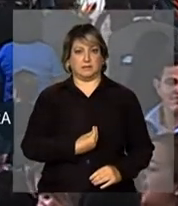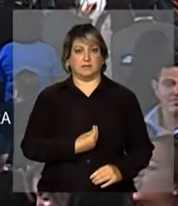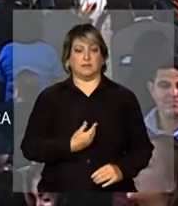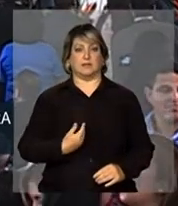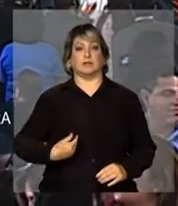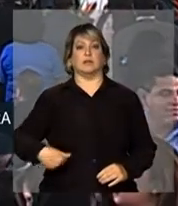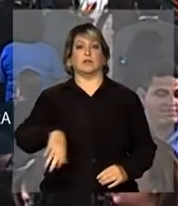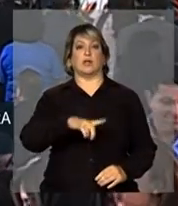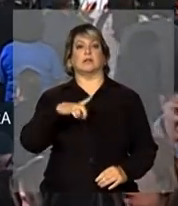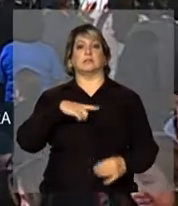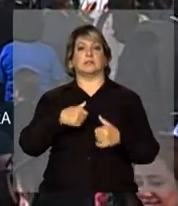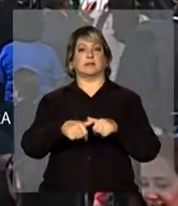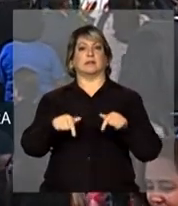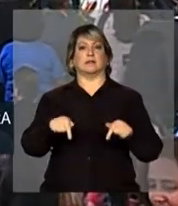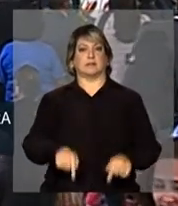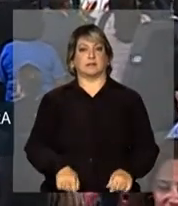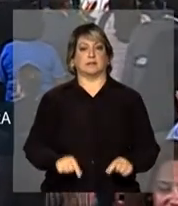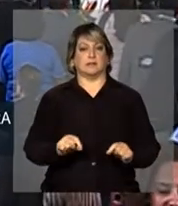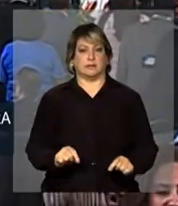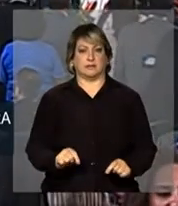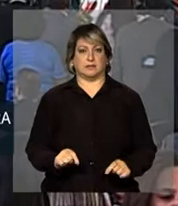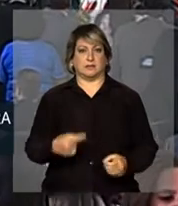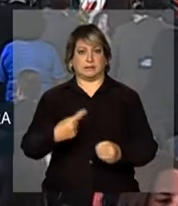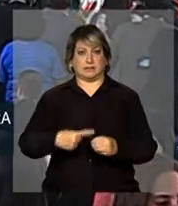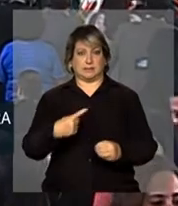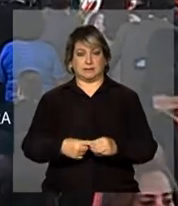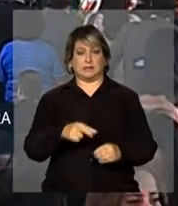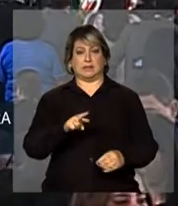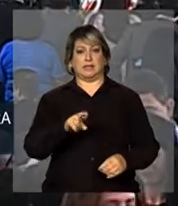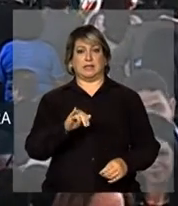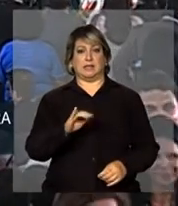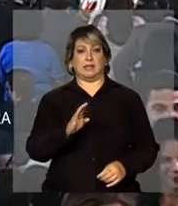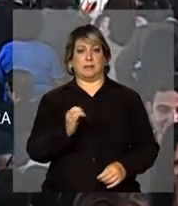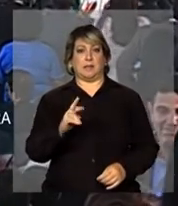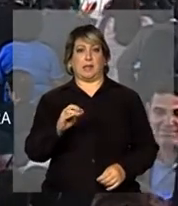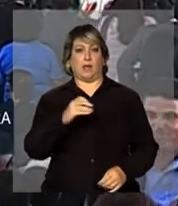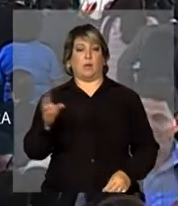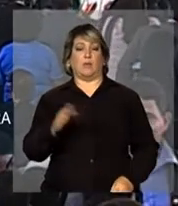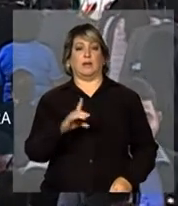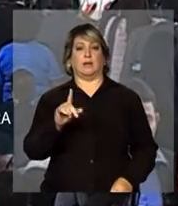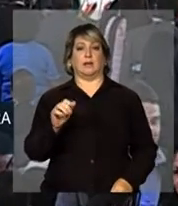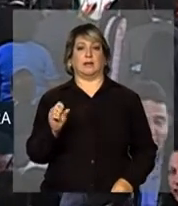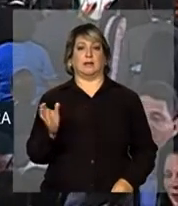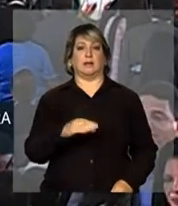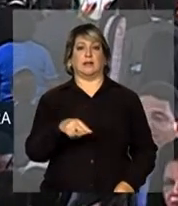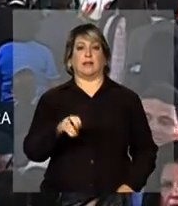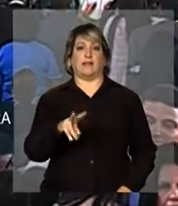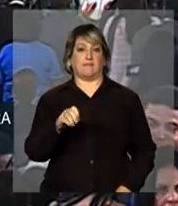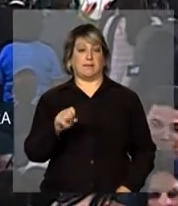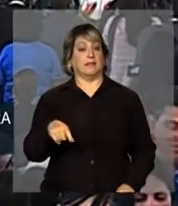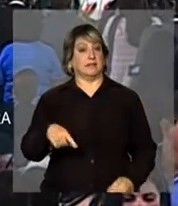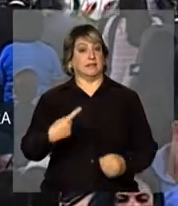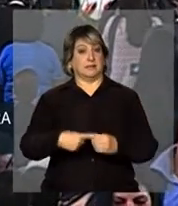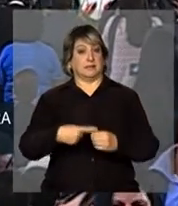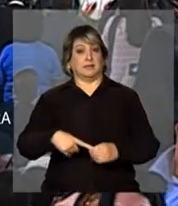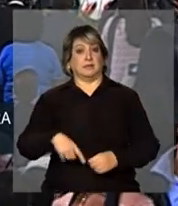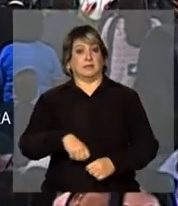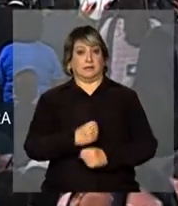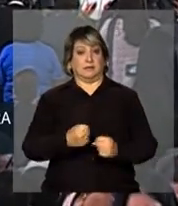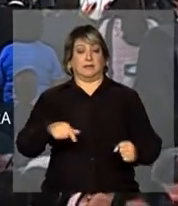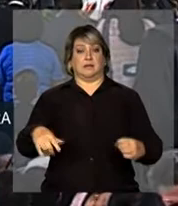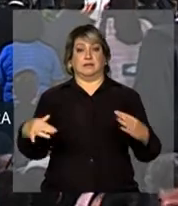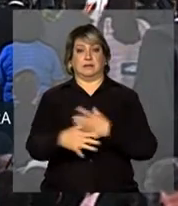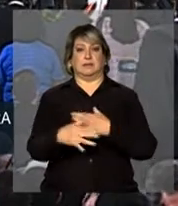Nós estamos aqui em Ribeirão das Neves, uma das grandes cidades da região metropolitana de